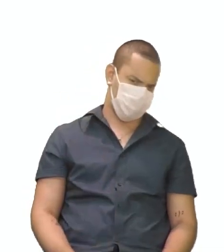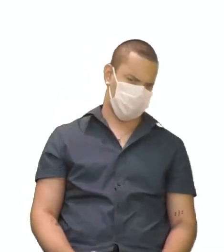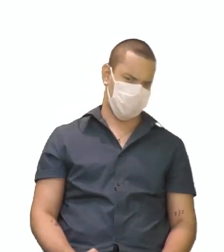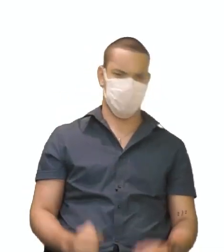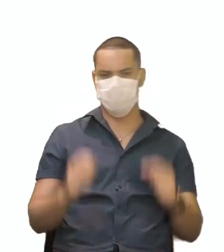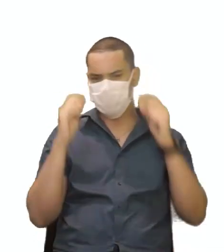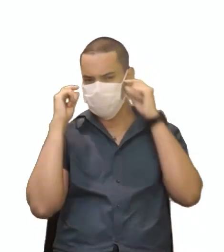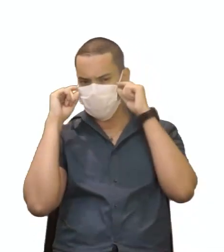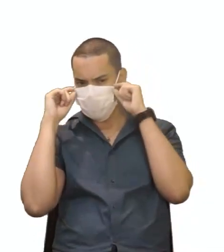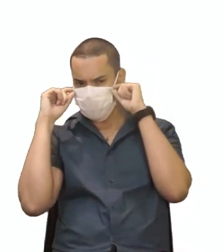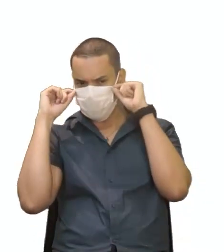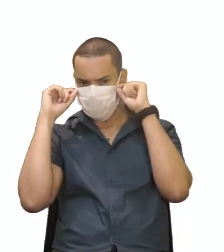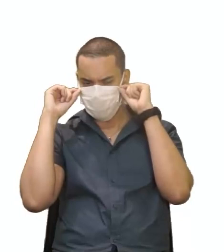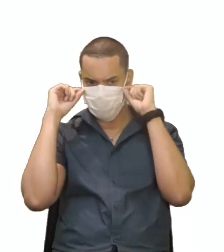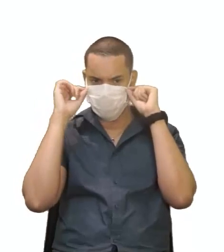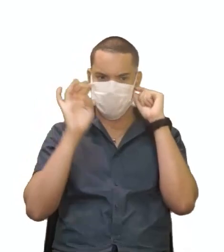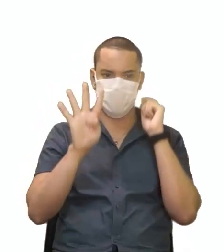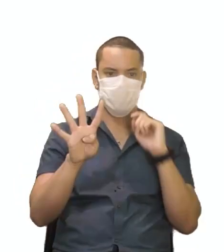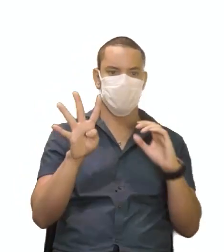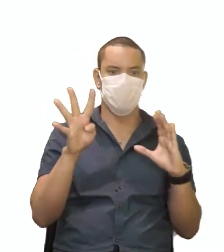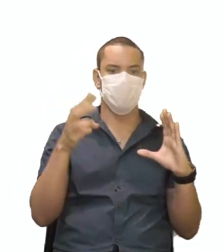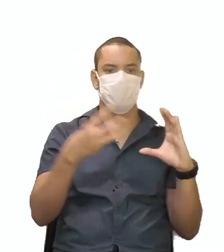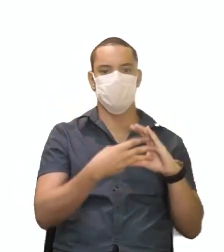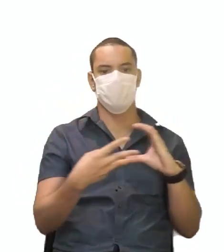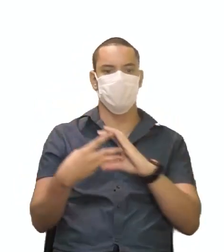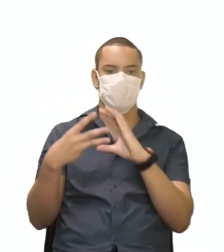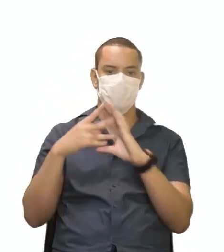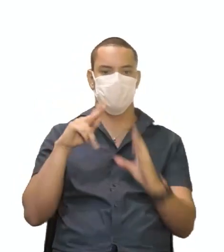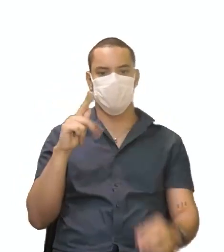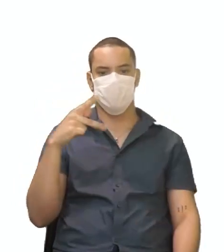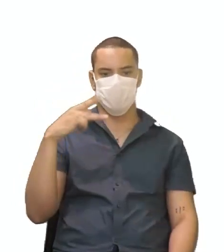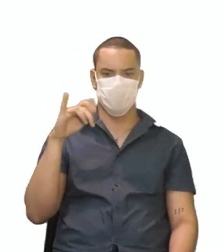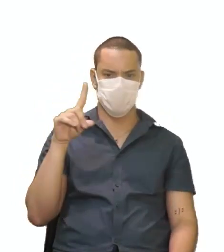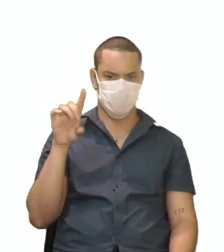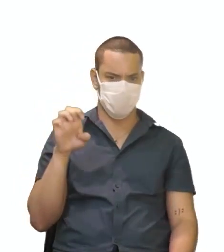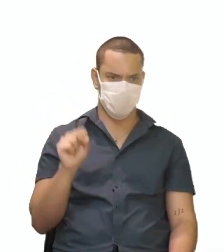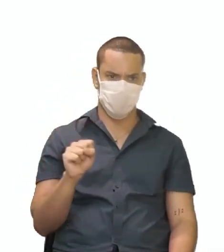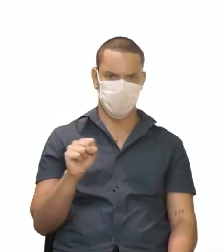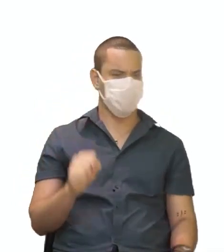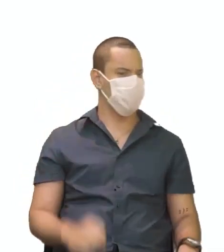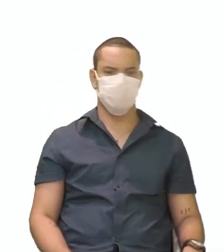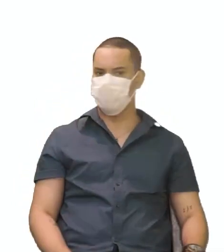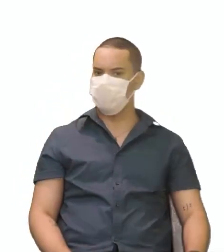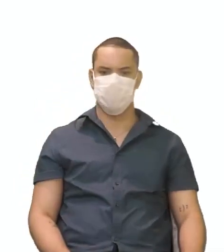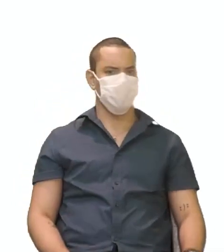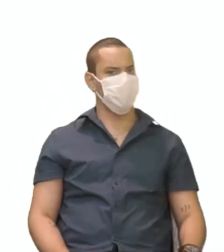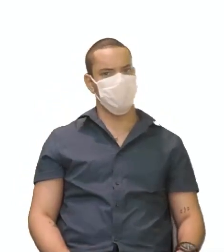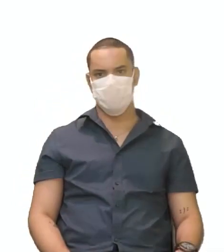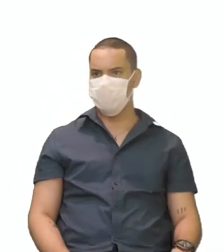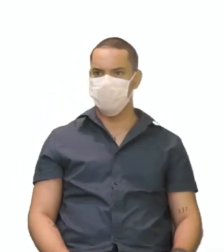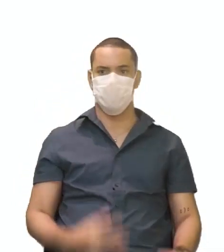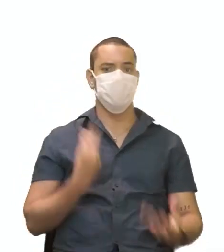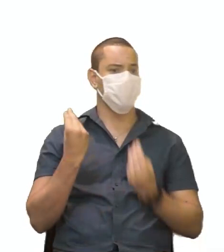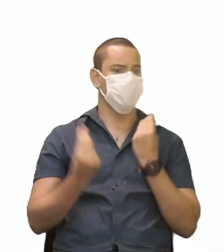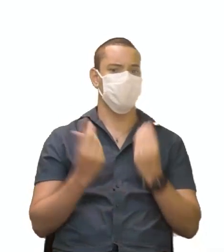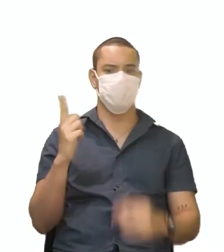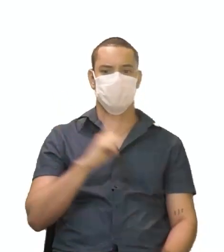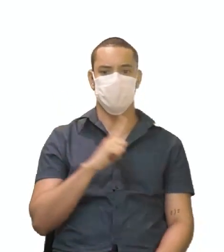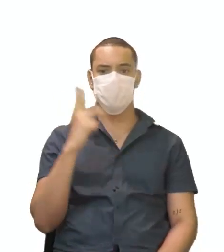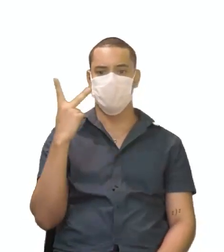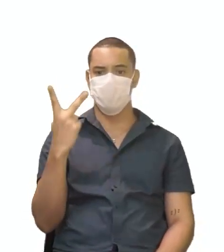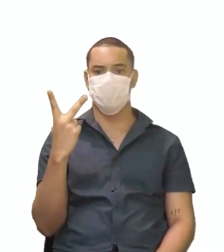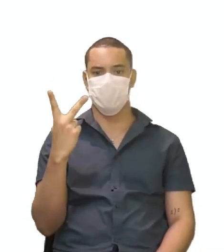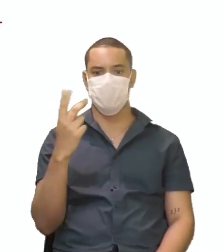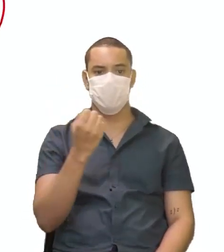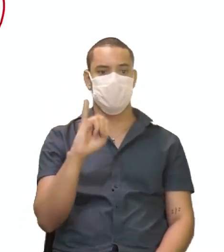2 células diploides e 4 células haploides, respectivamente. Não, né, galera? Como é que eu vou ter 2 células diploides